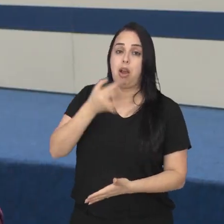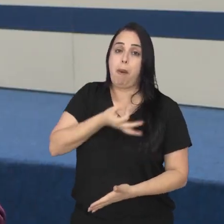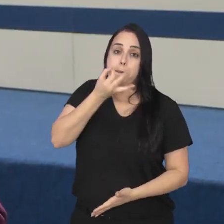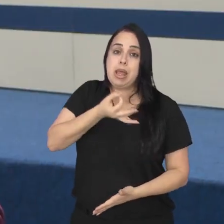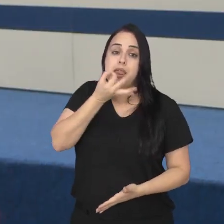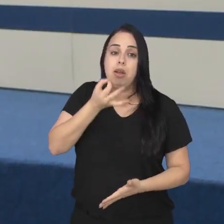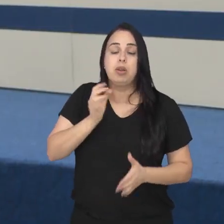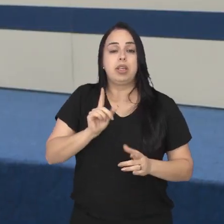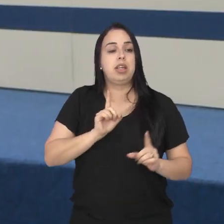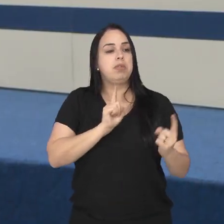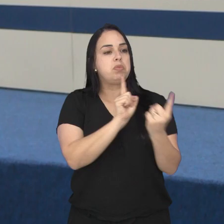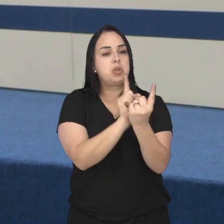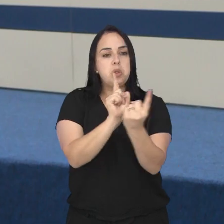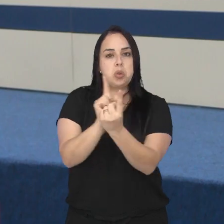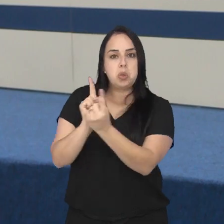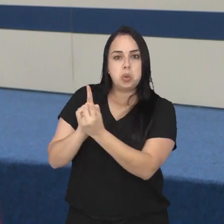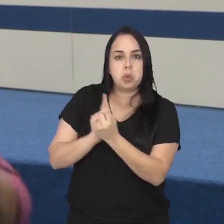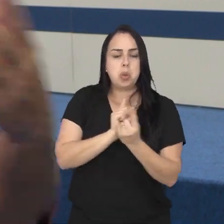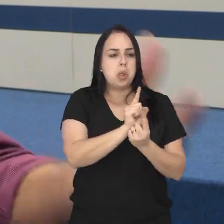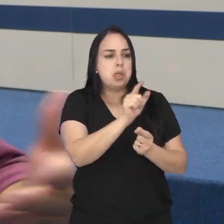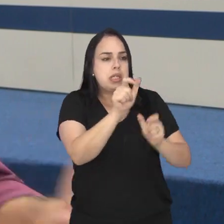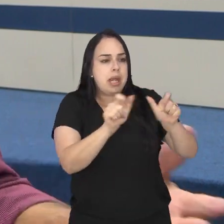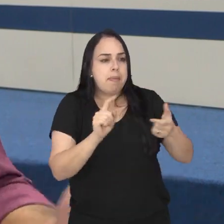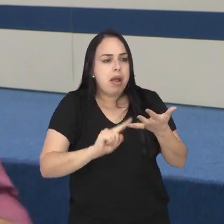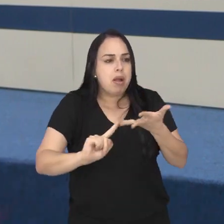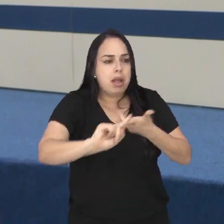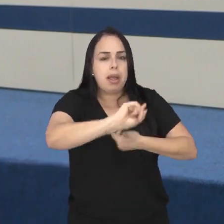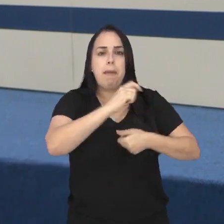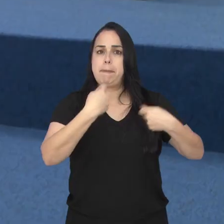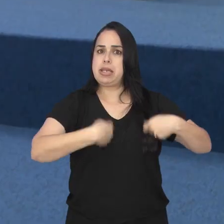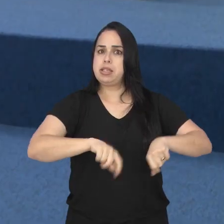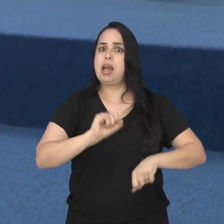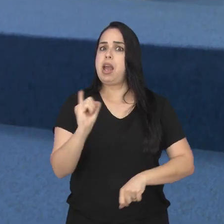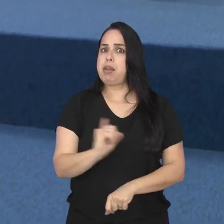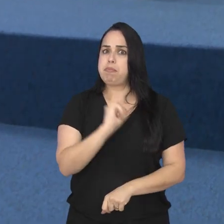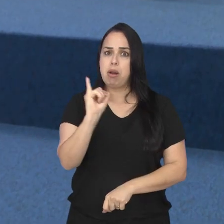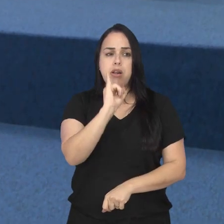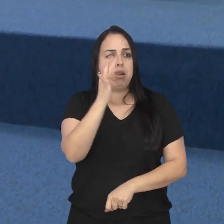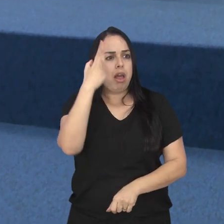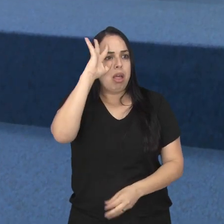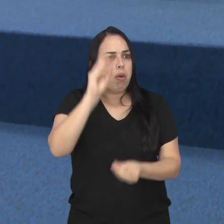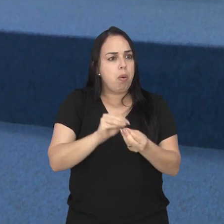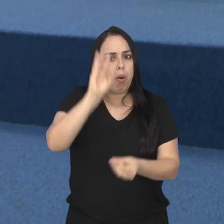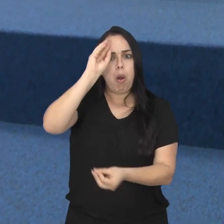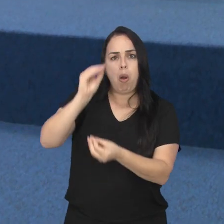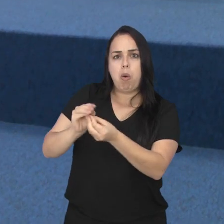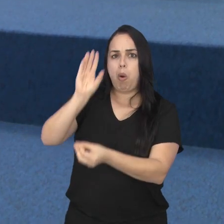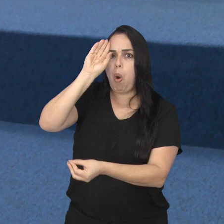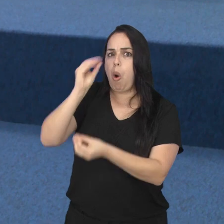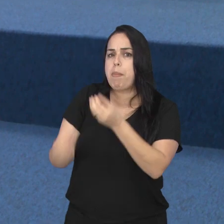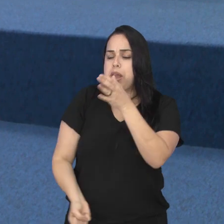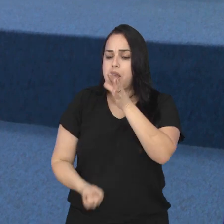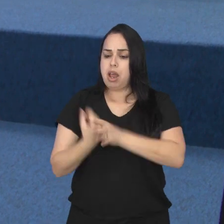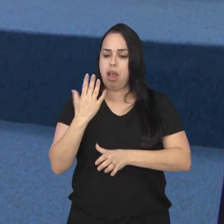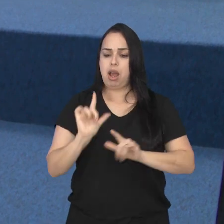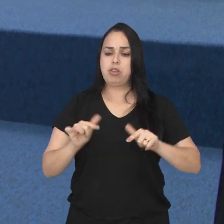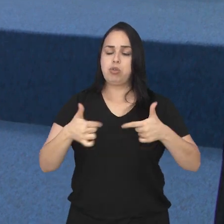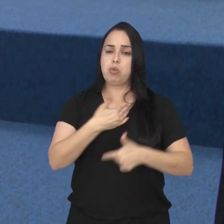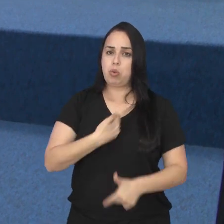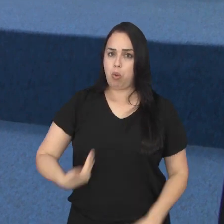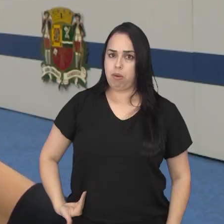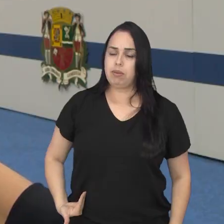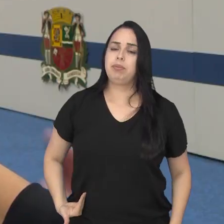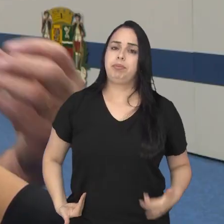acredita que está próximo das pessoas que enfrentam a realidade do autismo é importante para entender como construir políticas